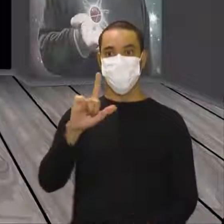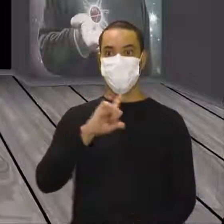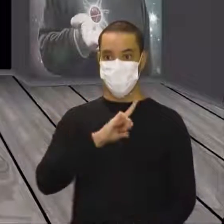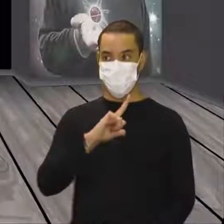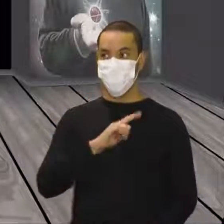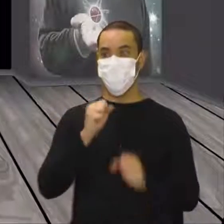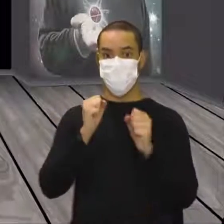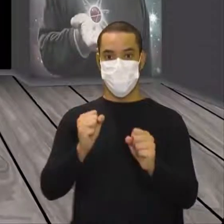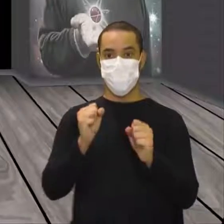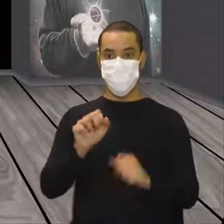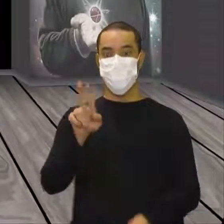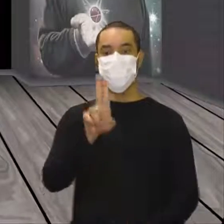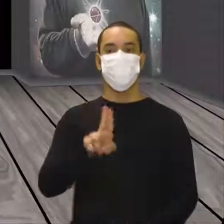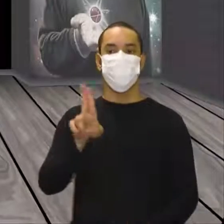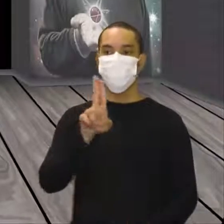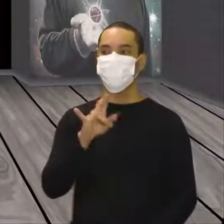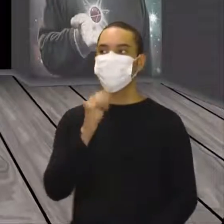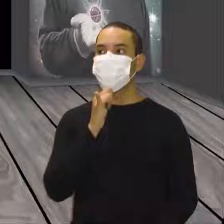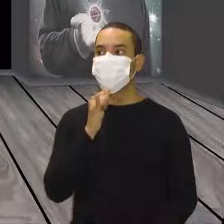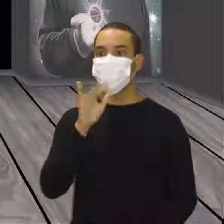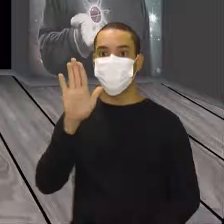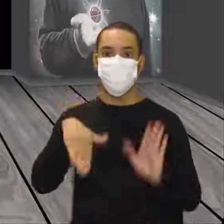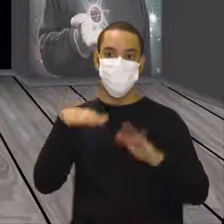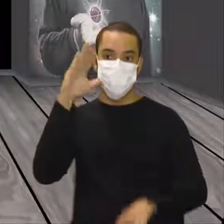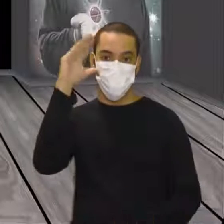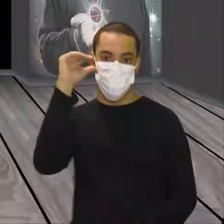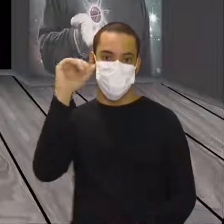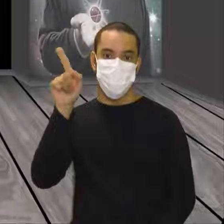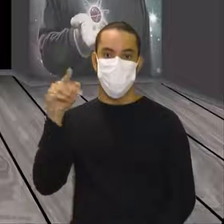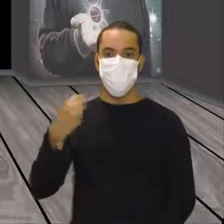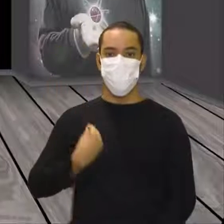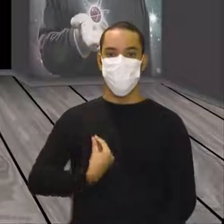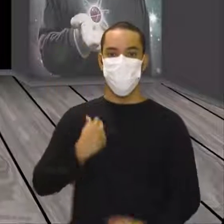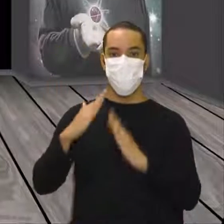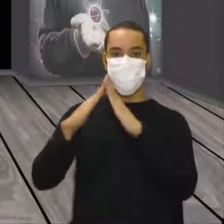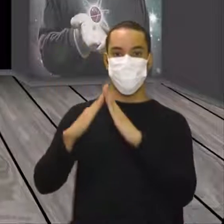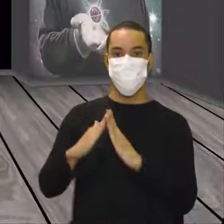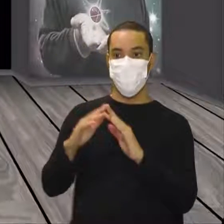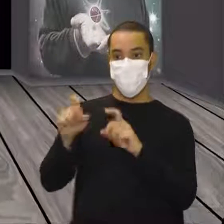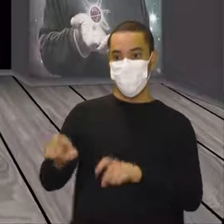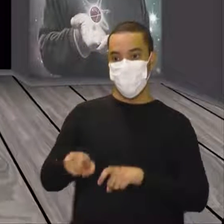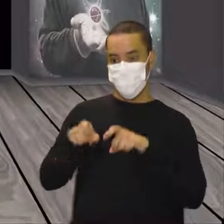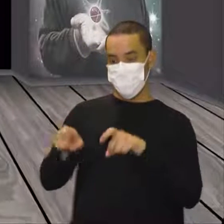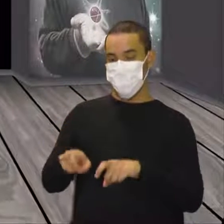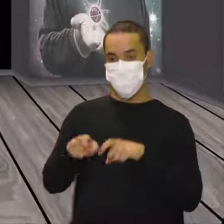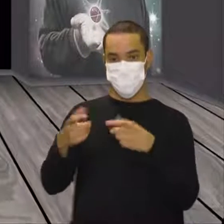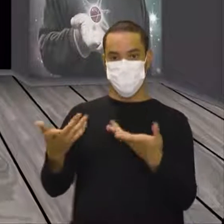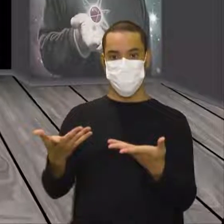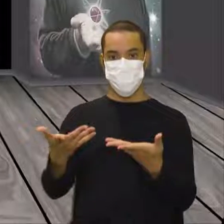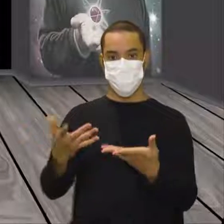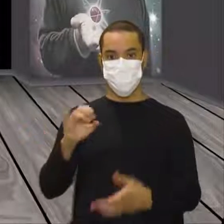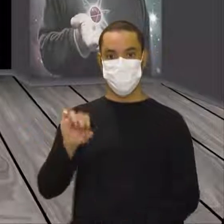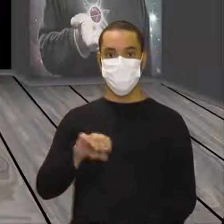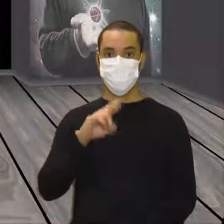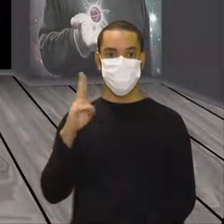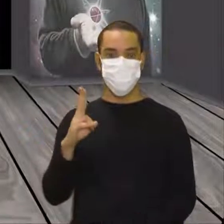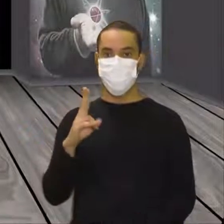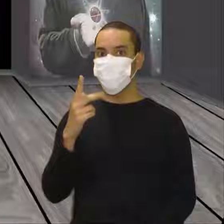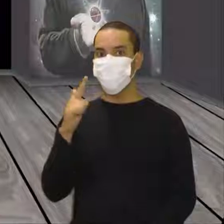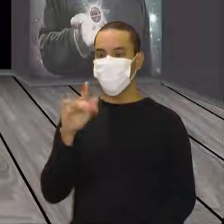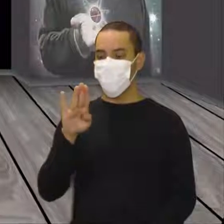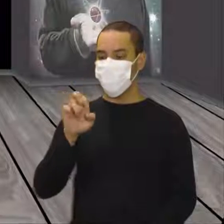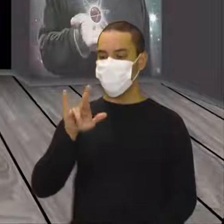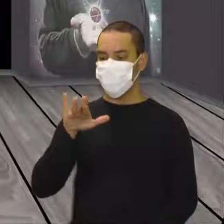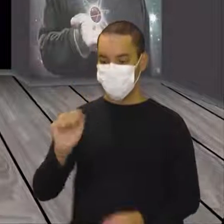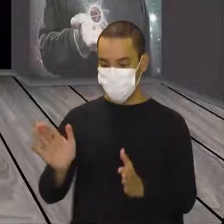até usar, sei lá, por curiosidade, vou morar numa fazenda, pode ter o risco lá de não ter como carregar a bateria de